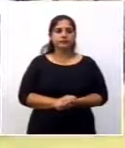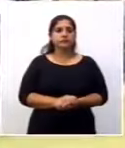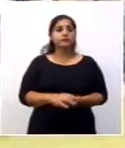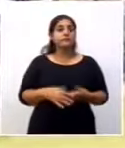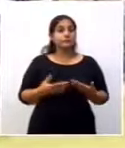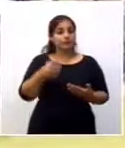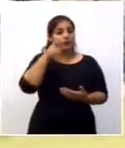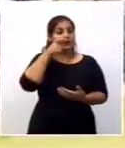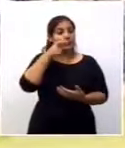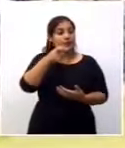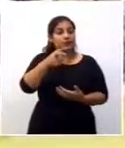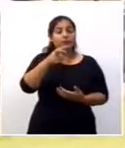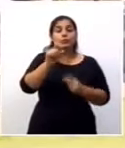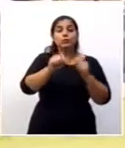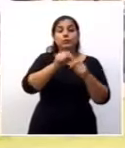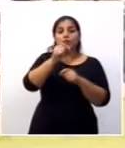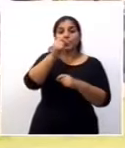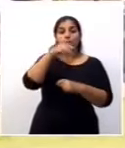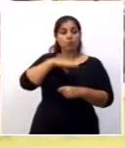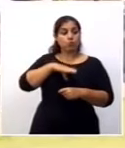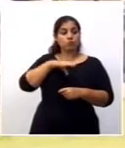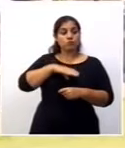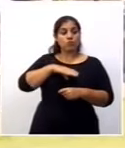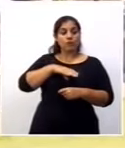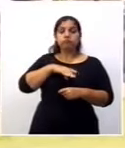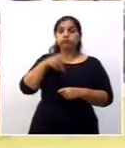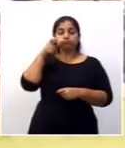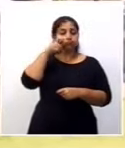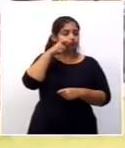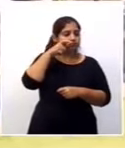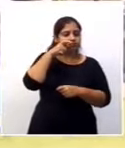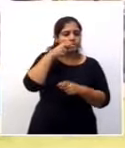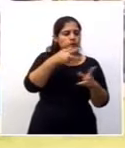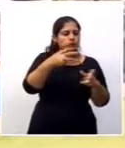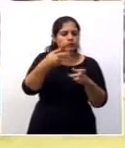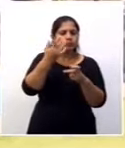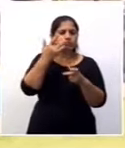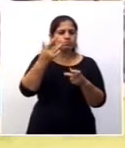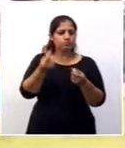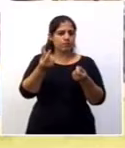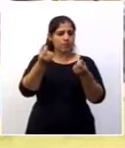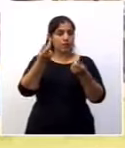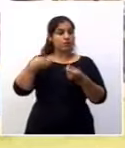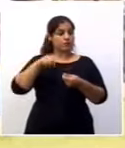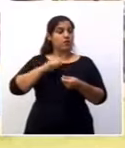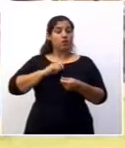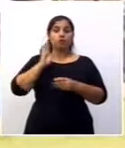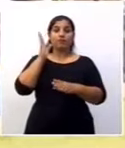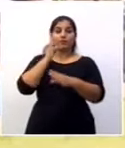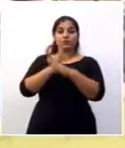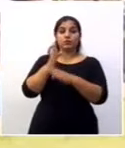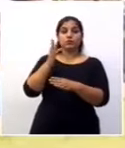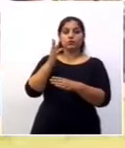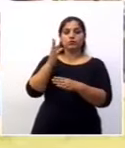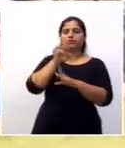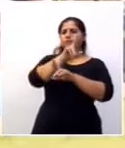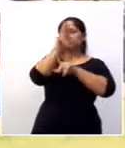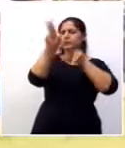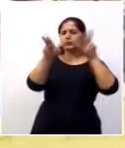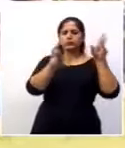O interesse grande do português aqui no Brasil era descobrir riquezas. Os espanhóis haviam descoberto riquezas